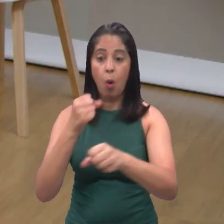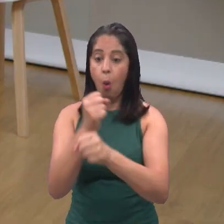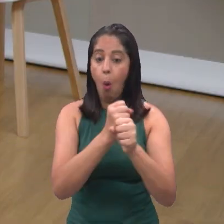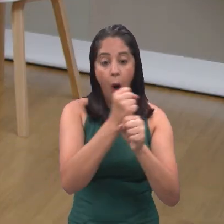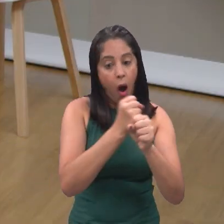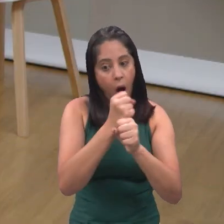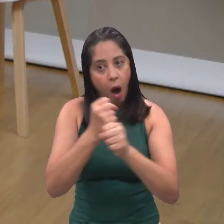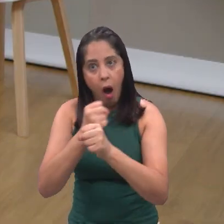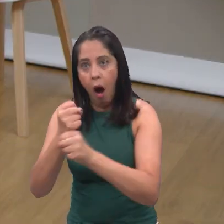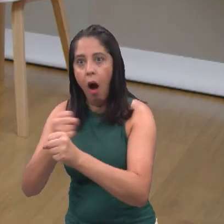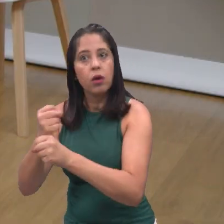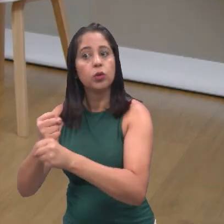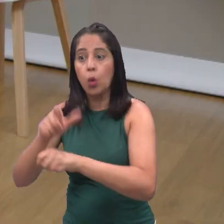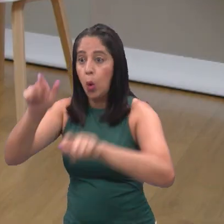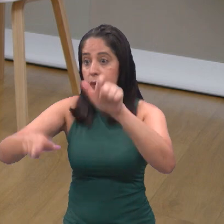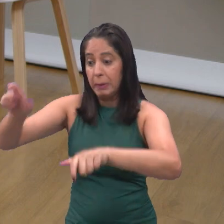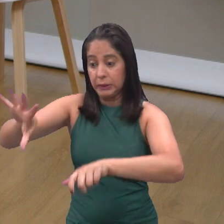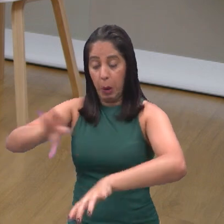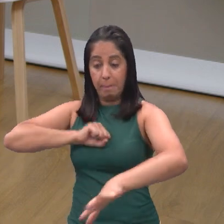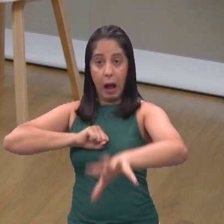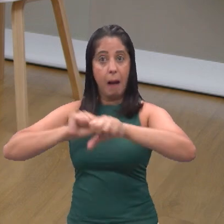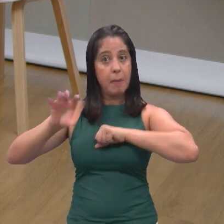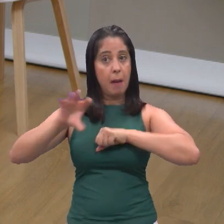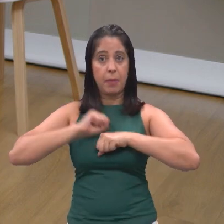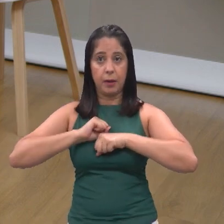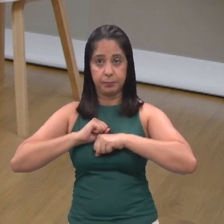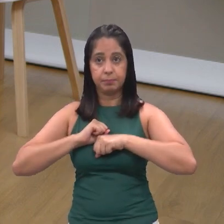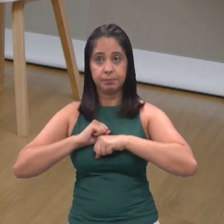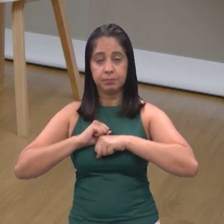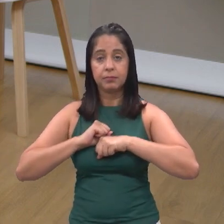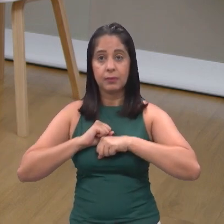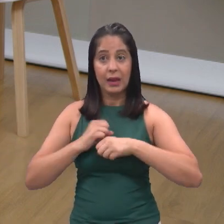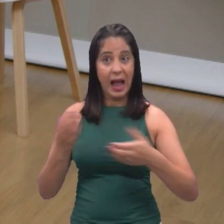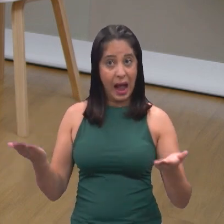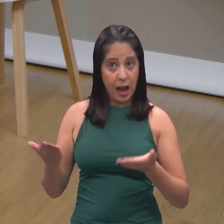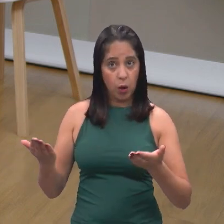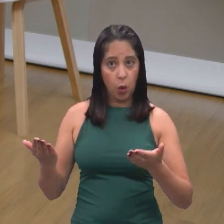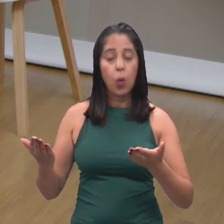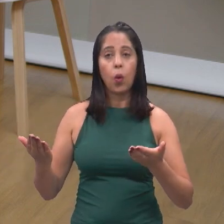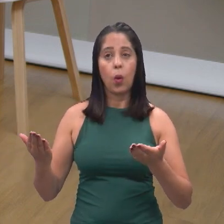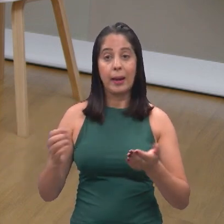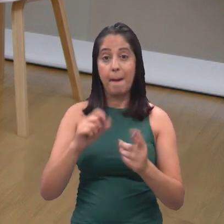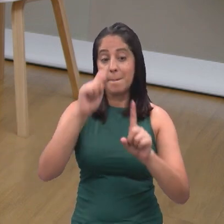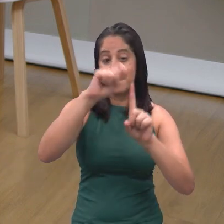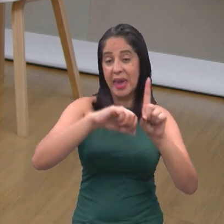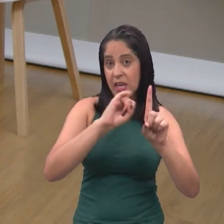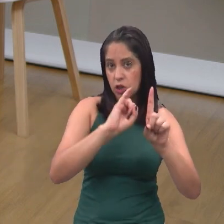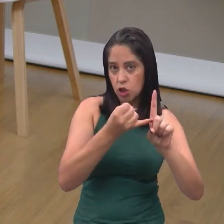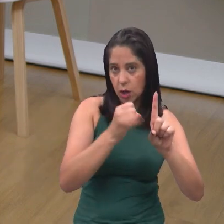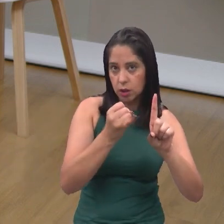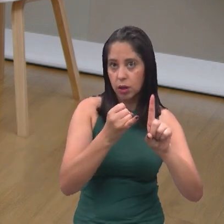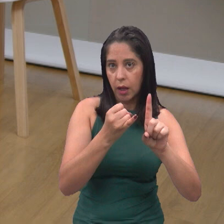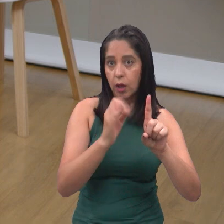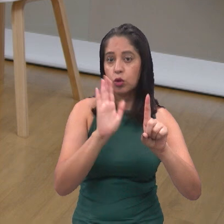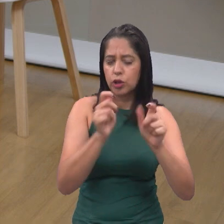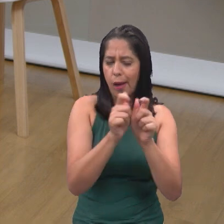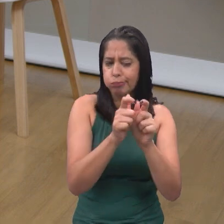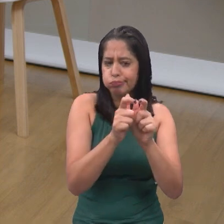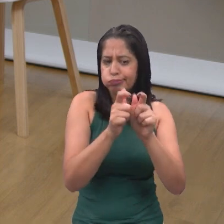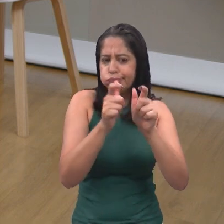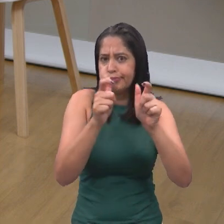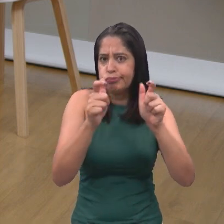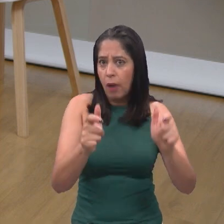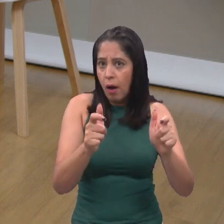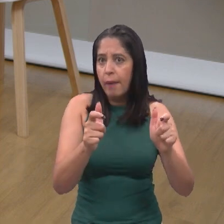relembrar que tem bastante Covid. Agora mesmo, no começo do ano, a gente teve um aumento de casos, porque as pessoas se aglomeraram mais,